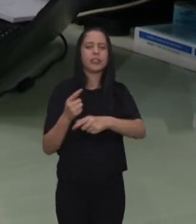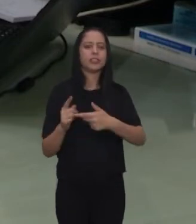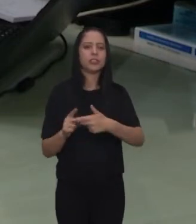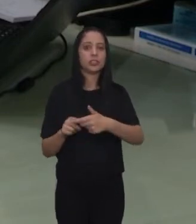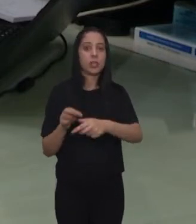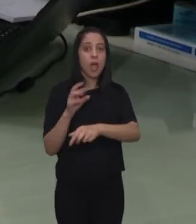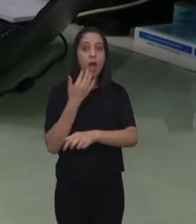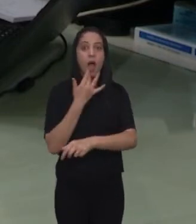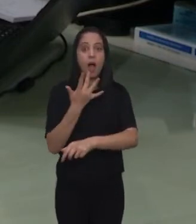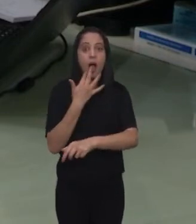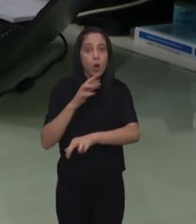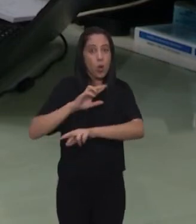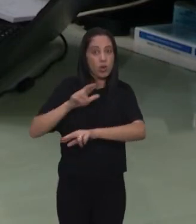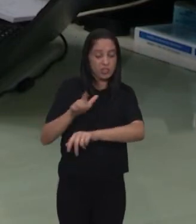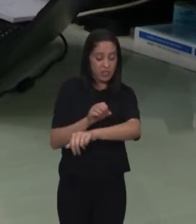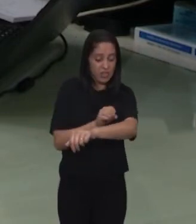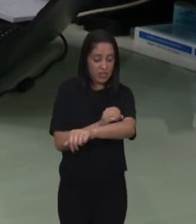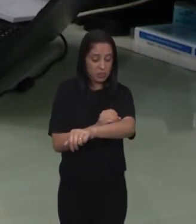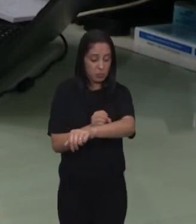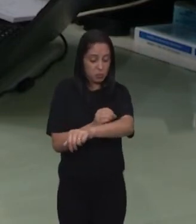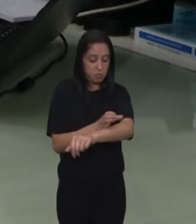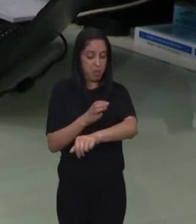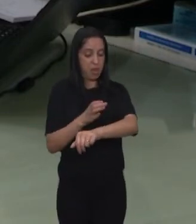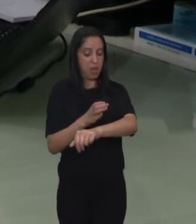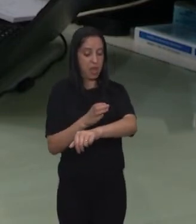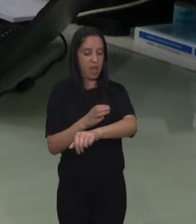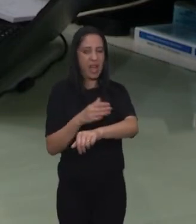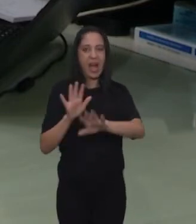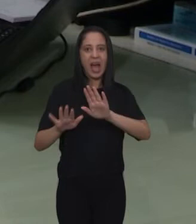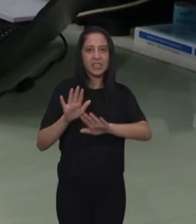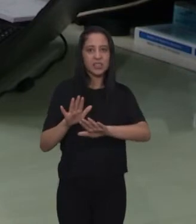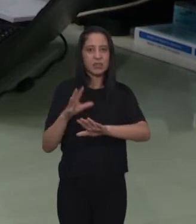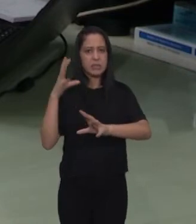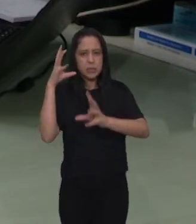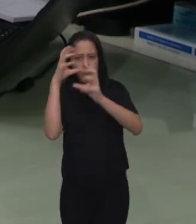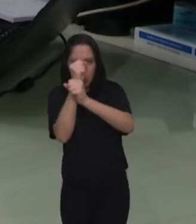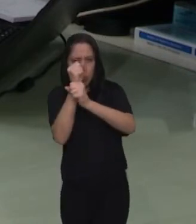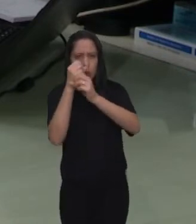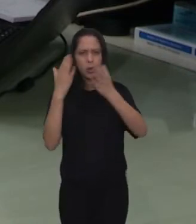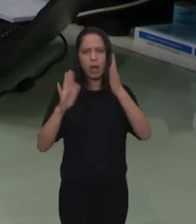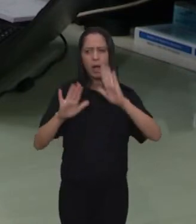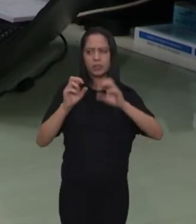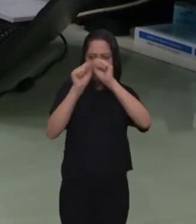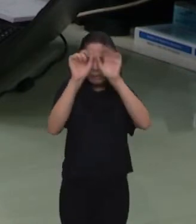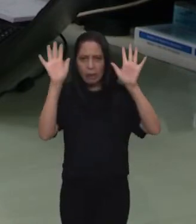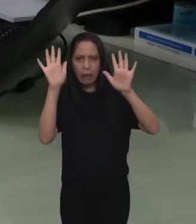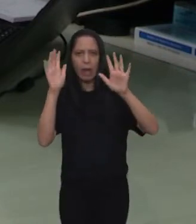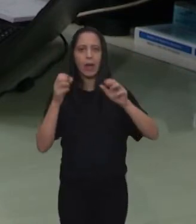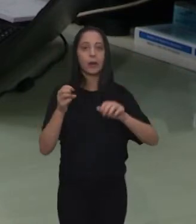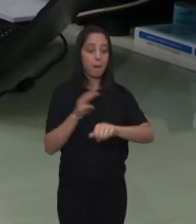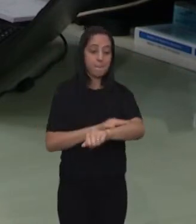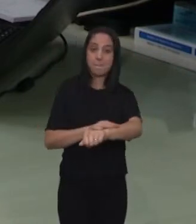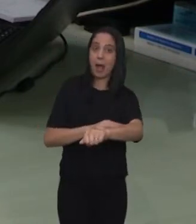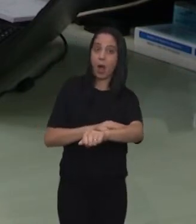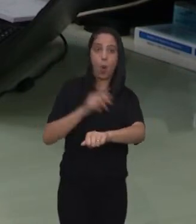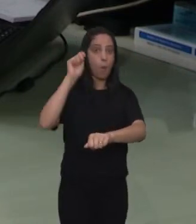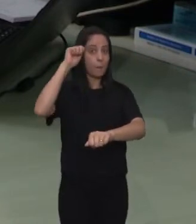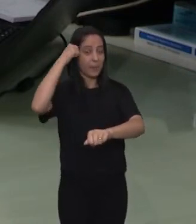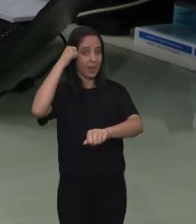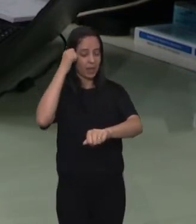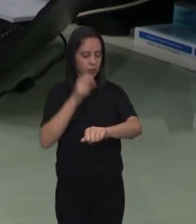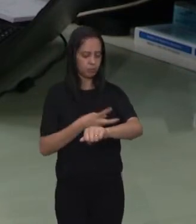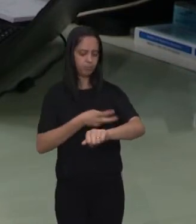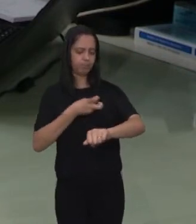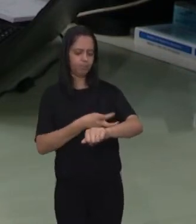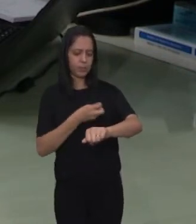borda cor com mais de uma cor Às vezes a lesão tem castanho escuro castanho claro marrom Preto